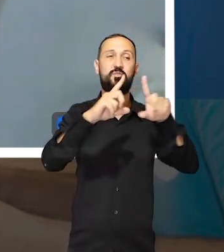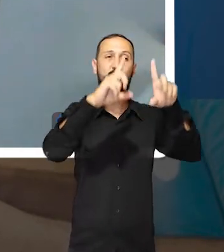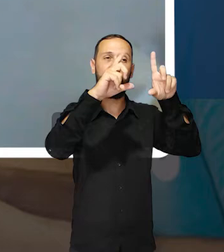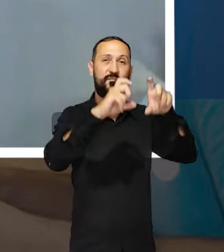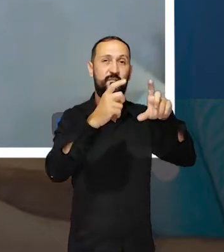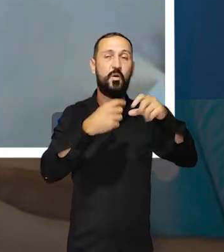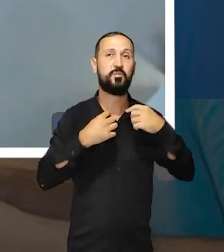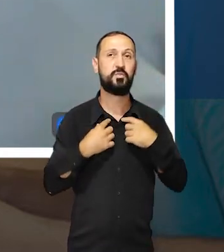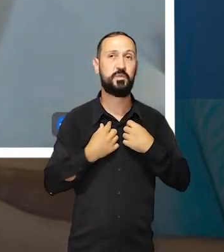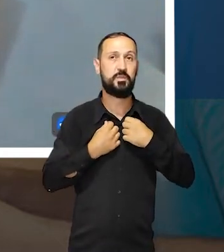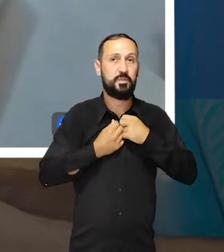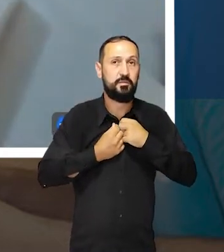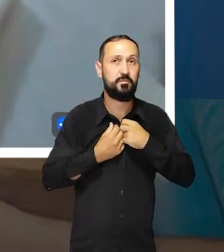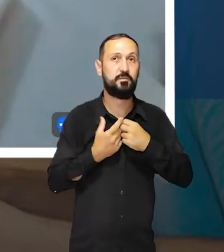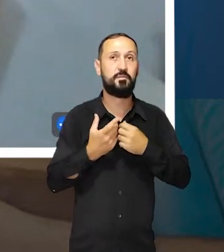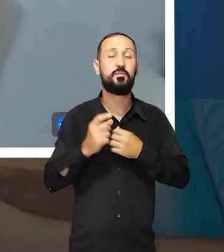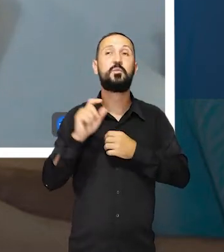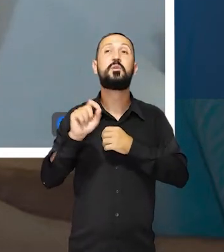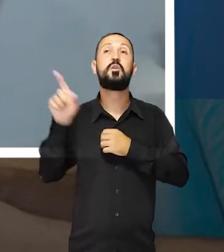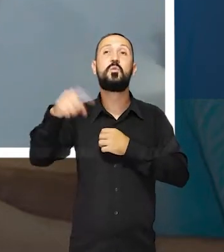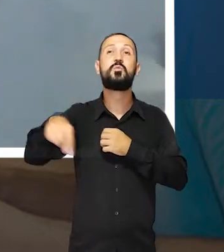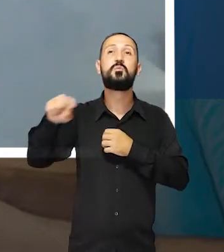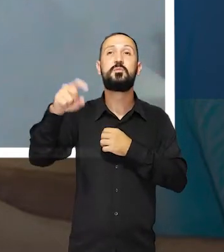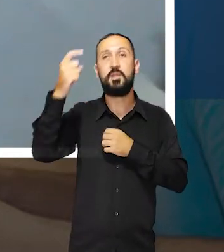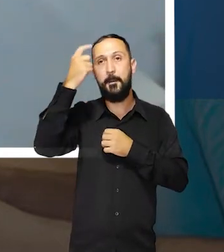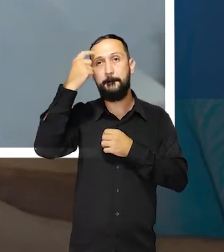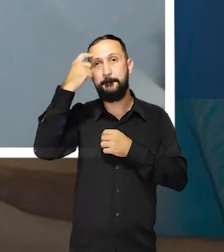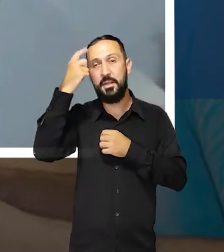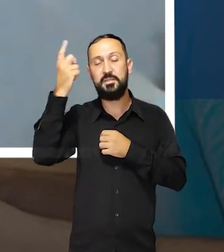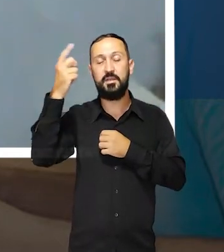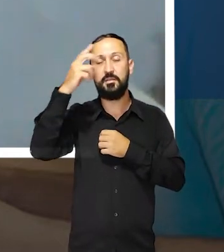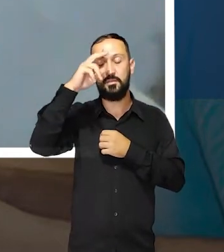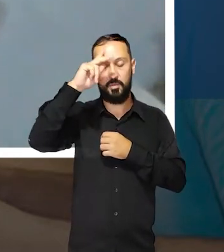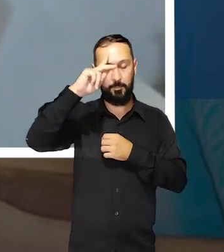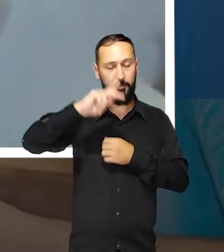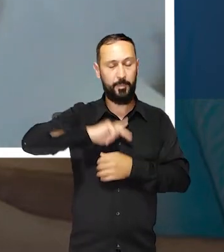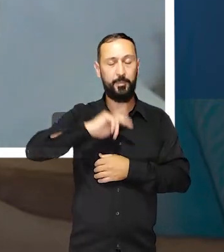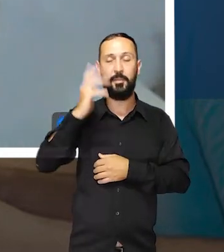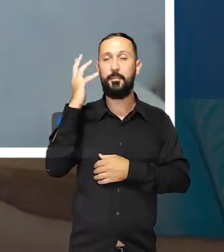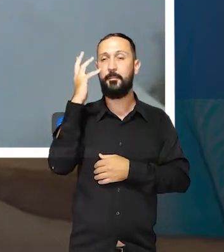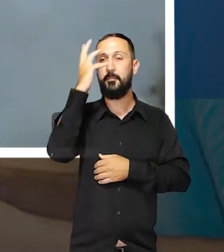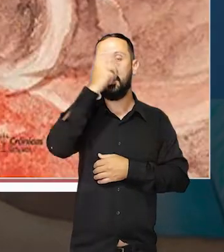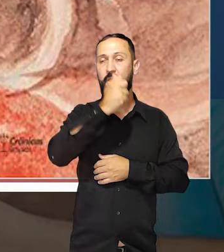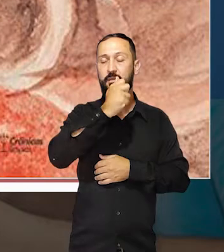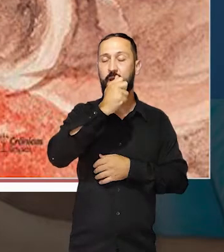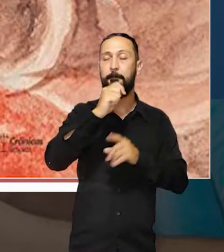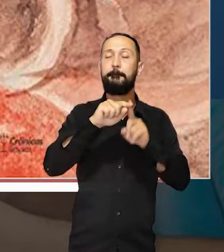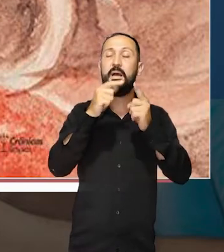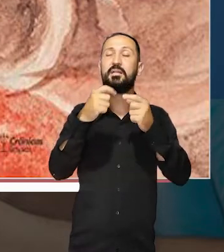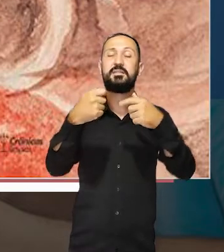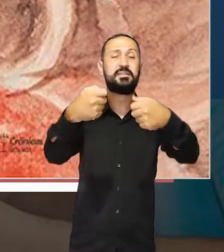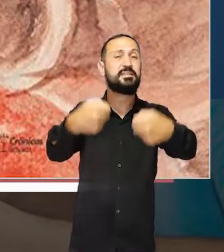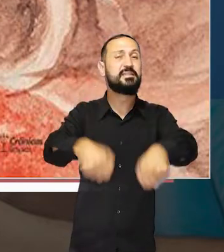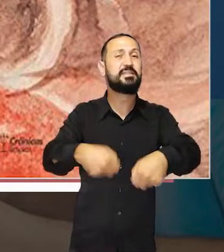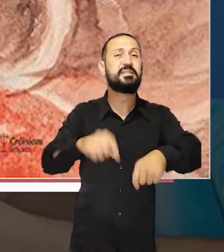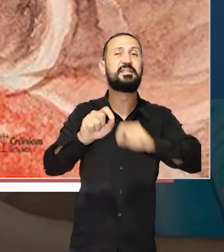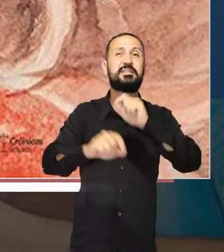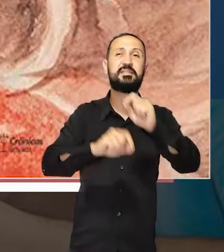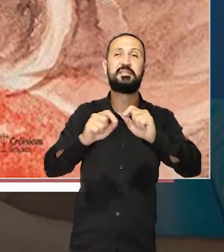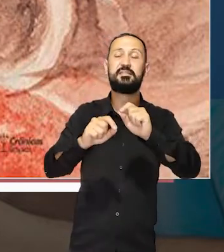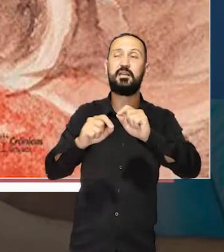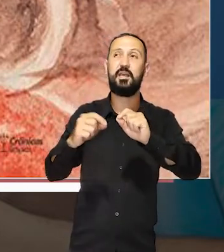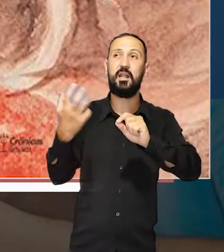seus retratos e decotes, com o que os outros pensariam de sua beleza, uma